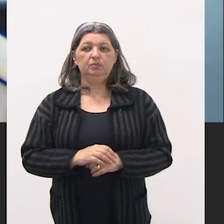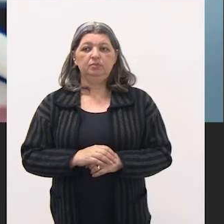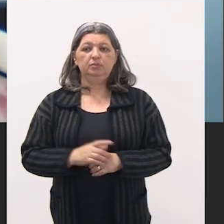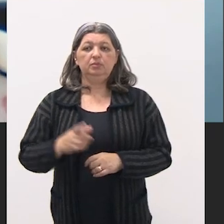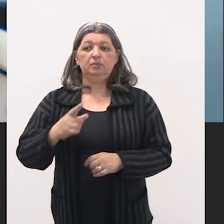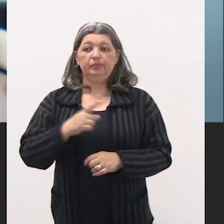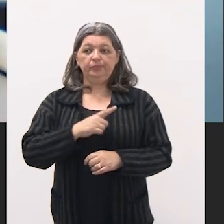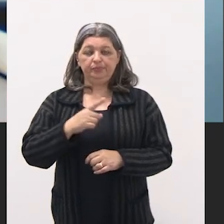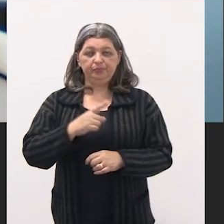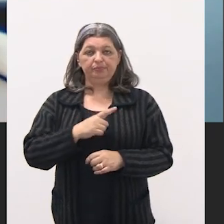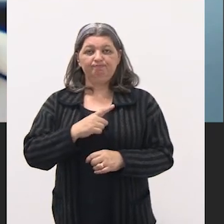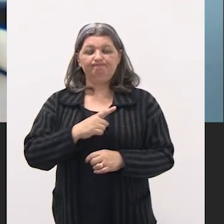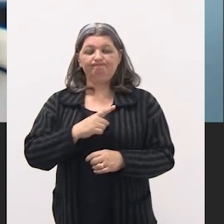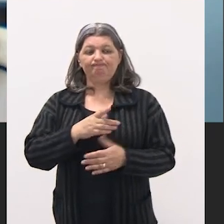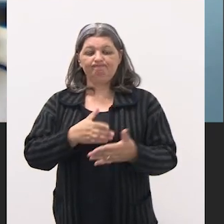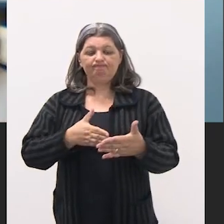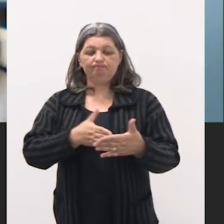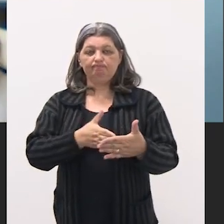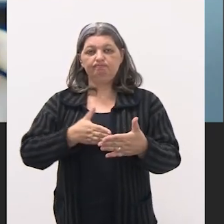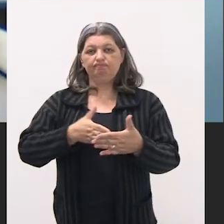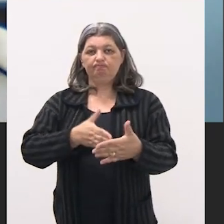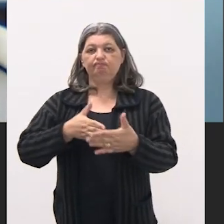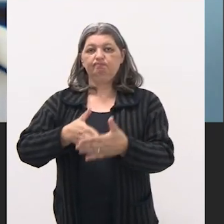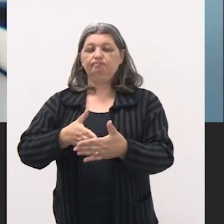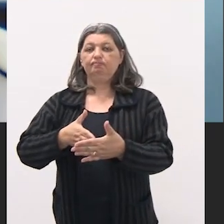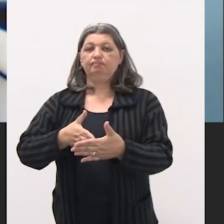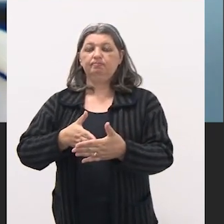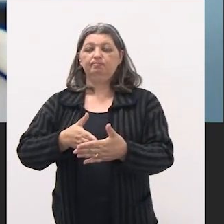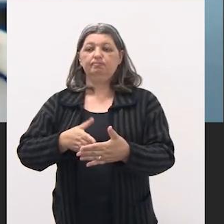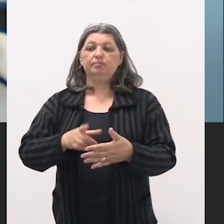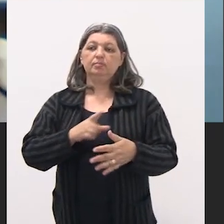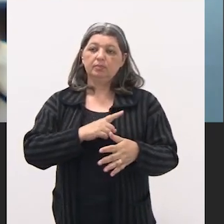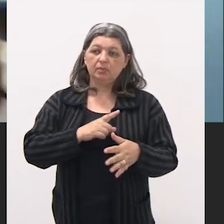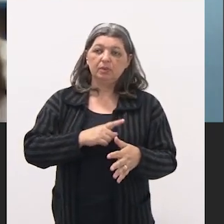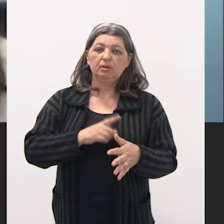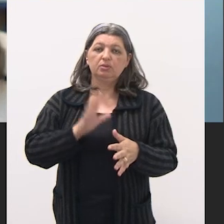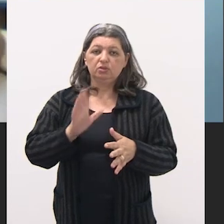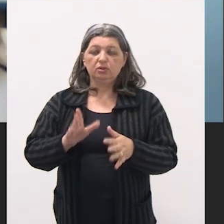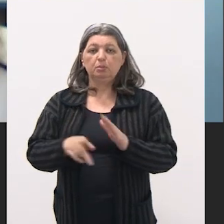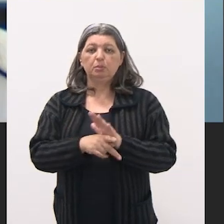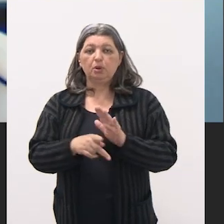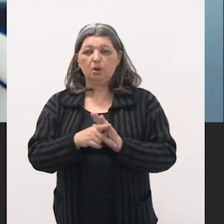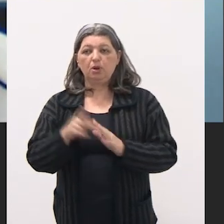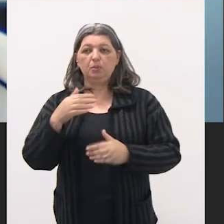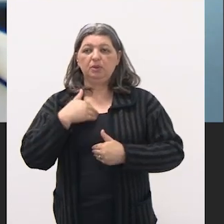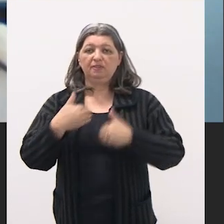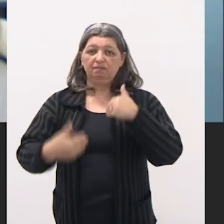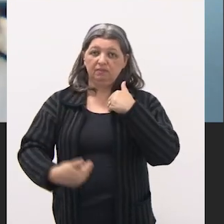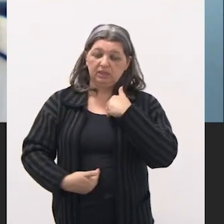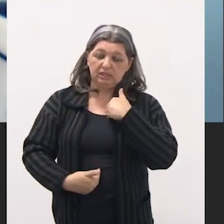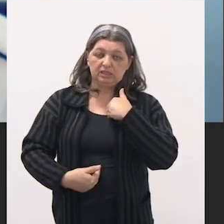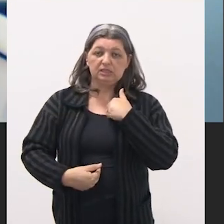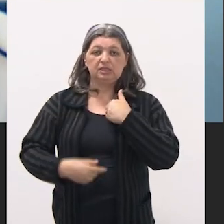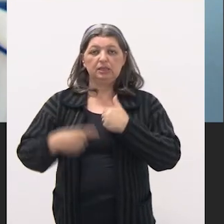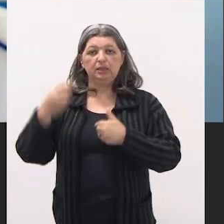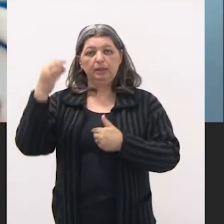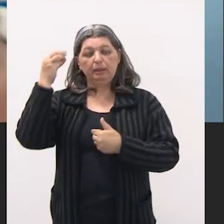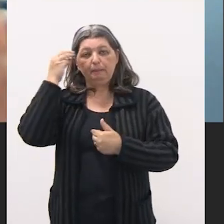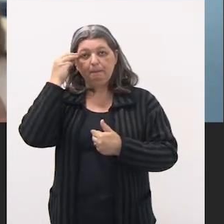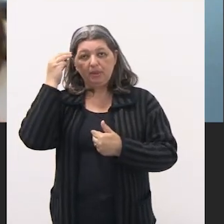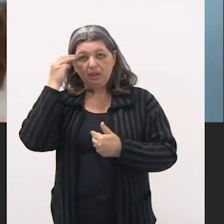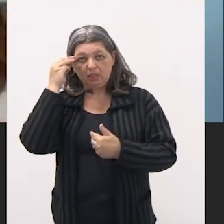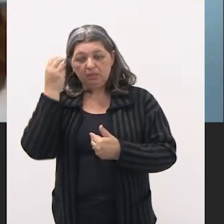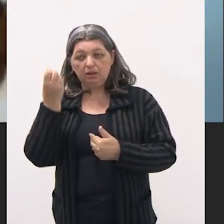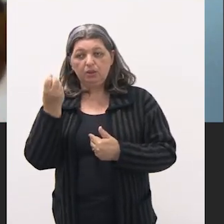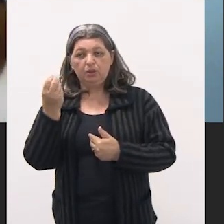algum impedimento a longo prazo de natureza física, mental, intelectual,